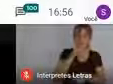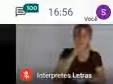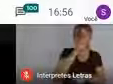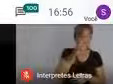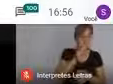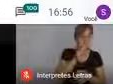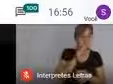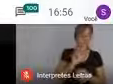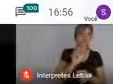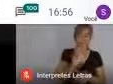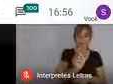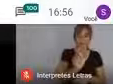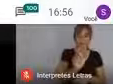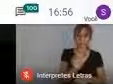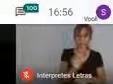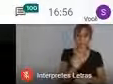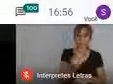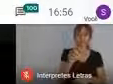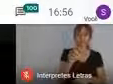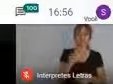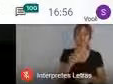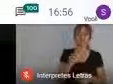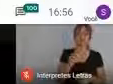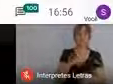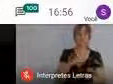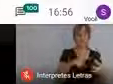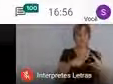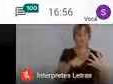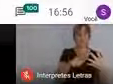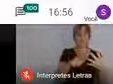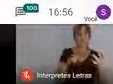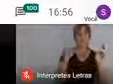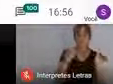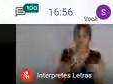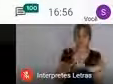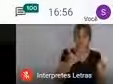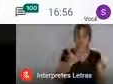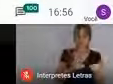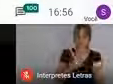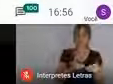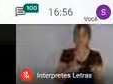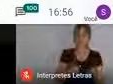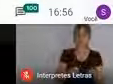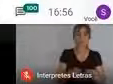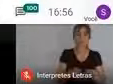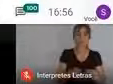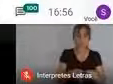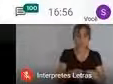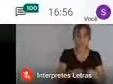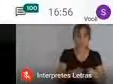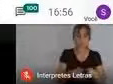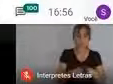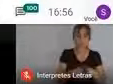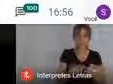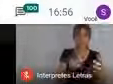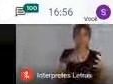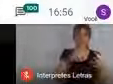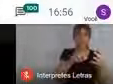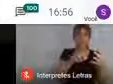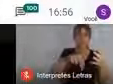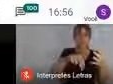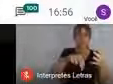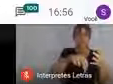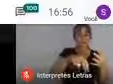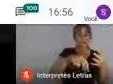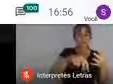de Tabocal Ponte, houve registro também de manco deficiente e anda cagigando. Esse anda cagigando, que pode nos soar